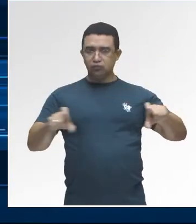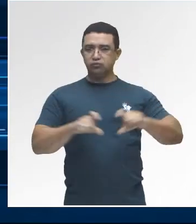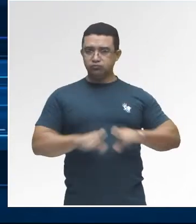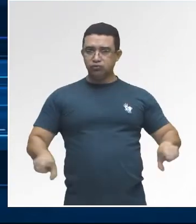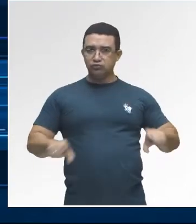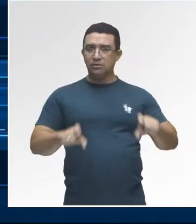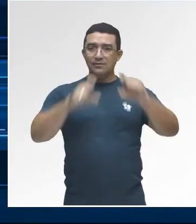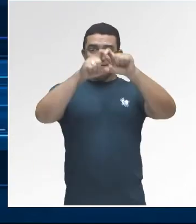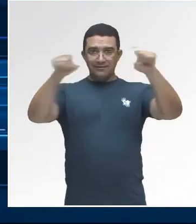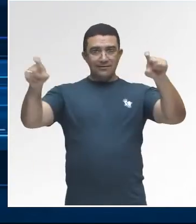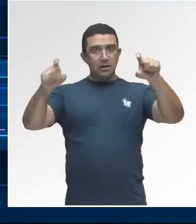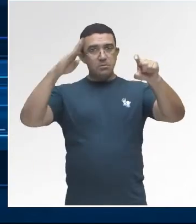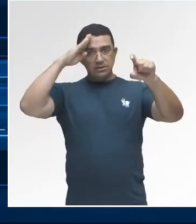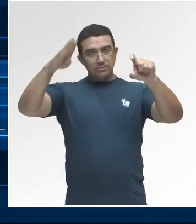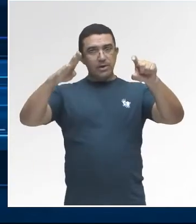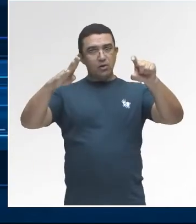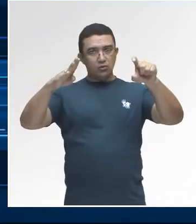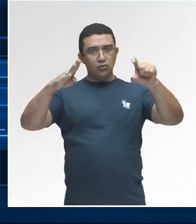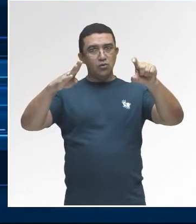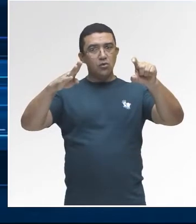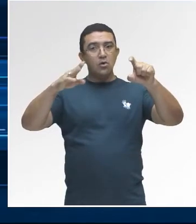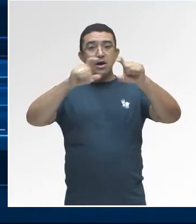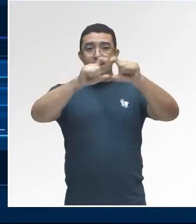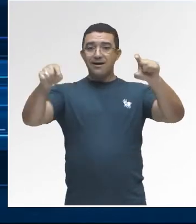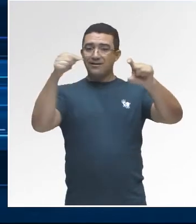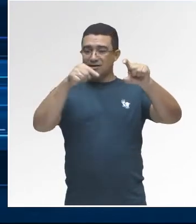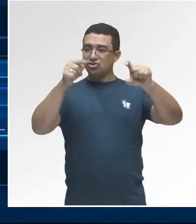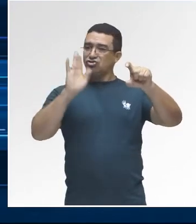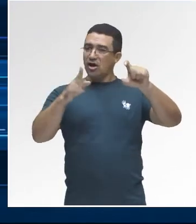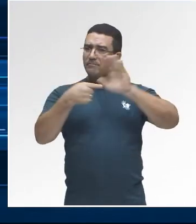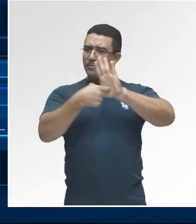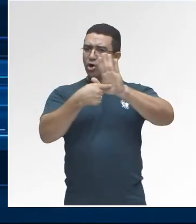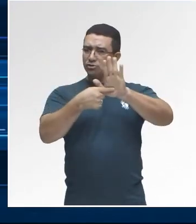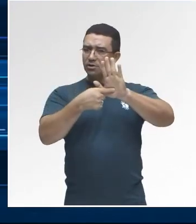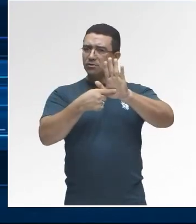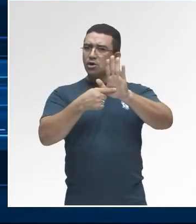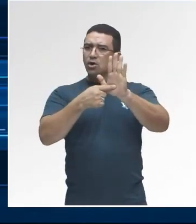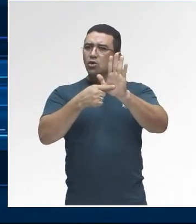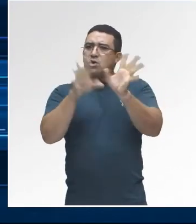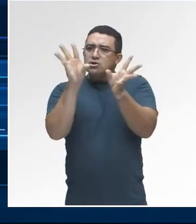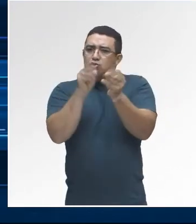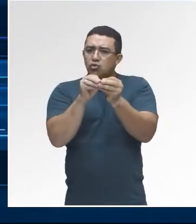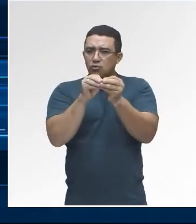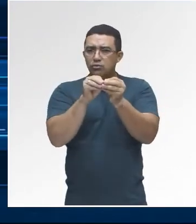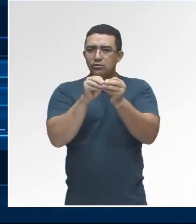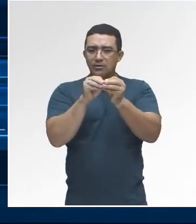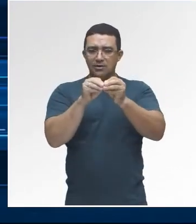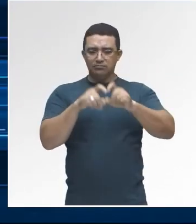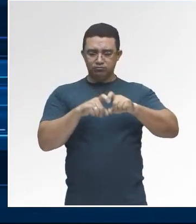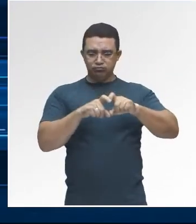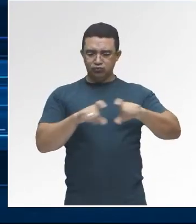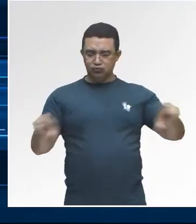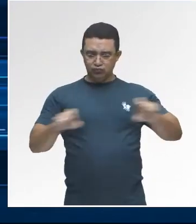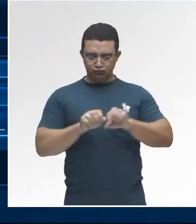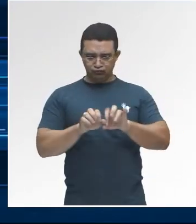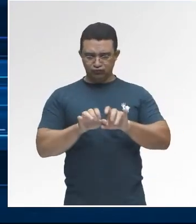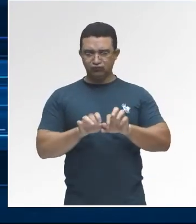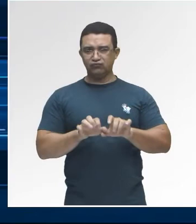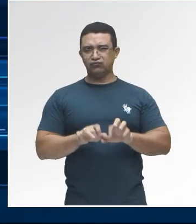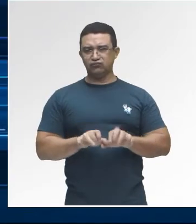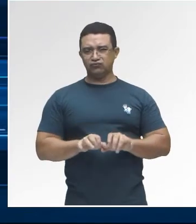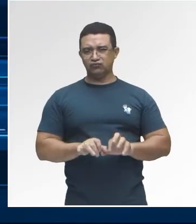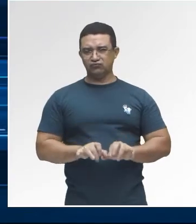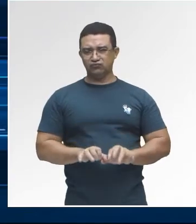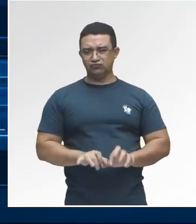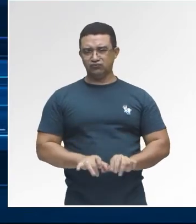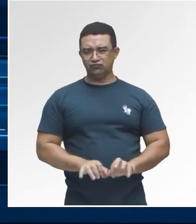concisa, ela logo no primeiro parágrafo, ou seja, no topic sentence, ela vai fazer o resumo de todo